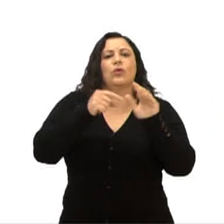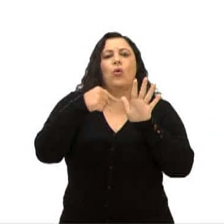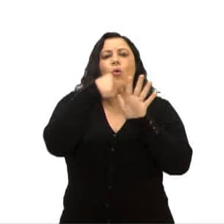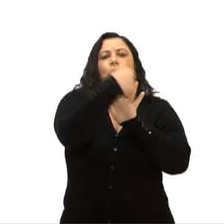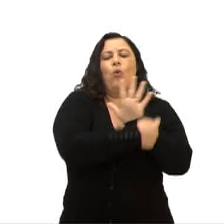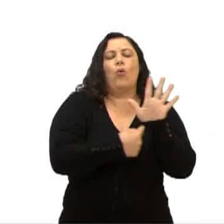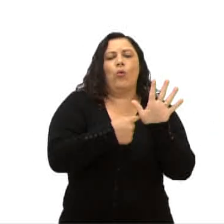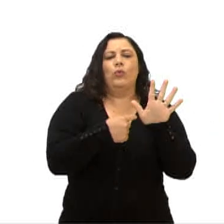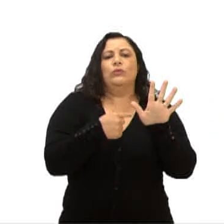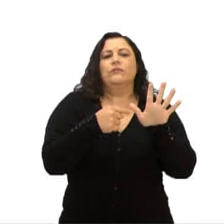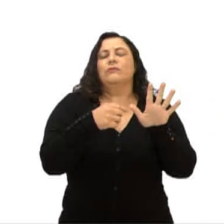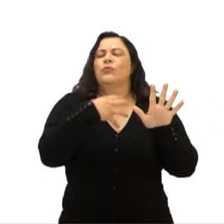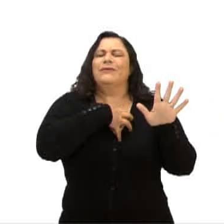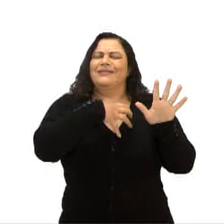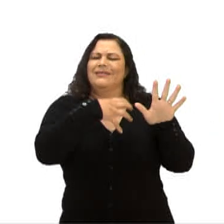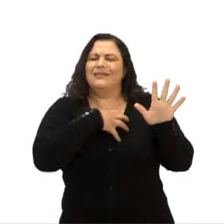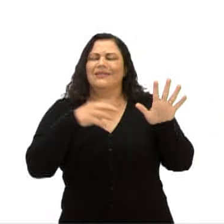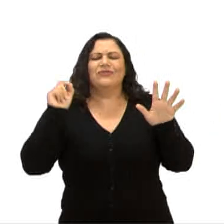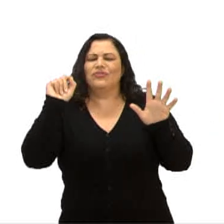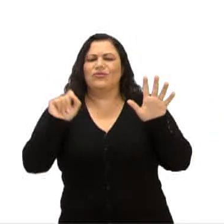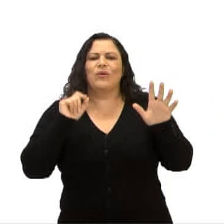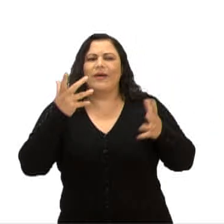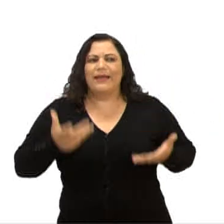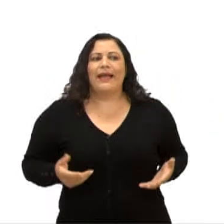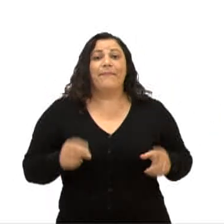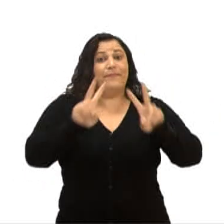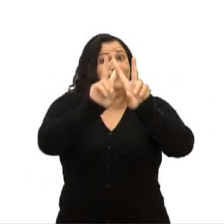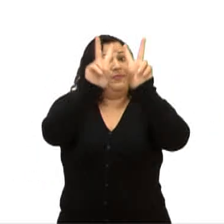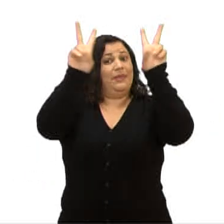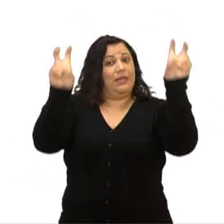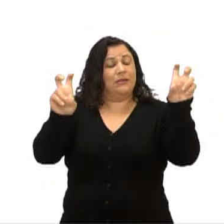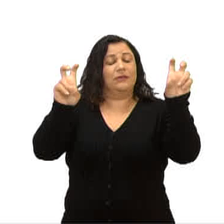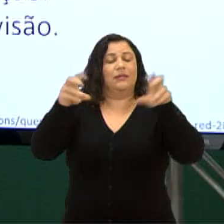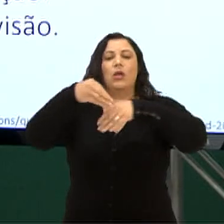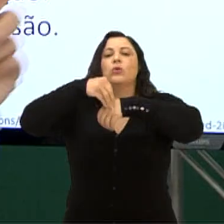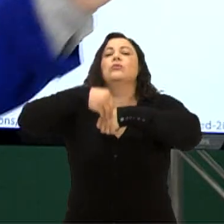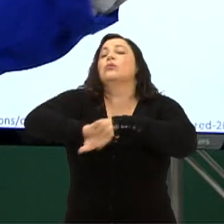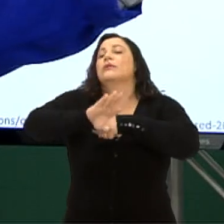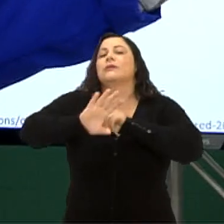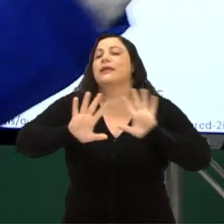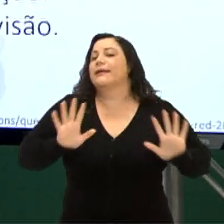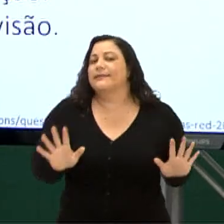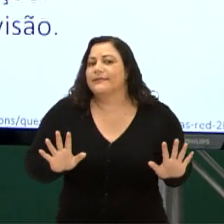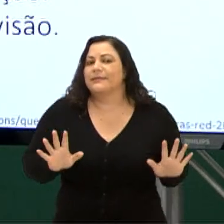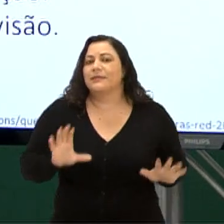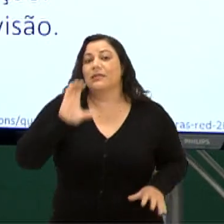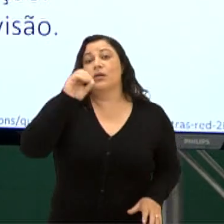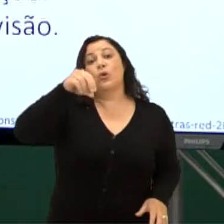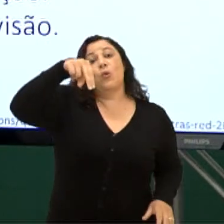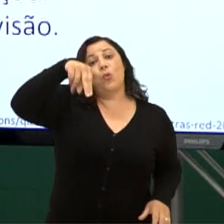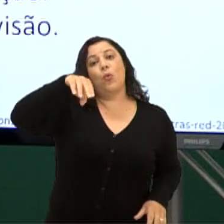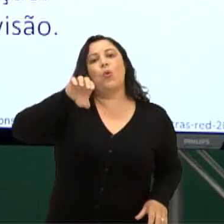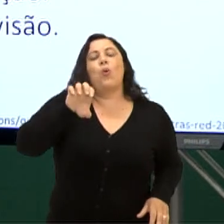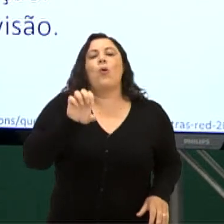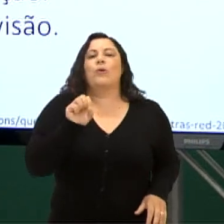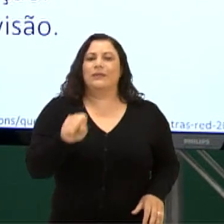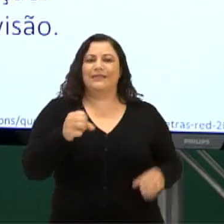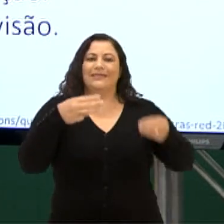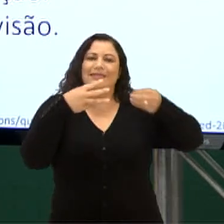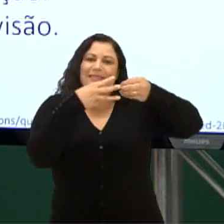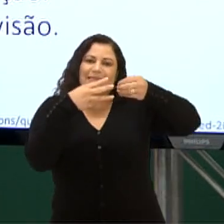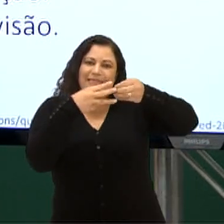falo para eles, Fran, e eu falei na tua aula, o enunciado da dica. Qual é a dica? Cone e bastonete,